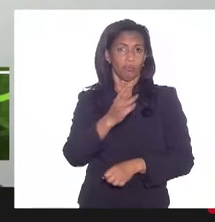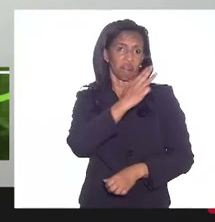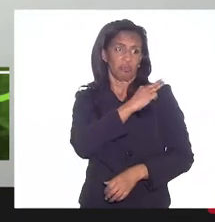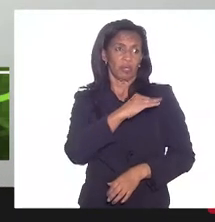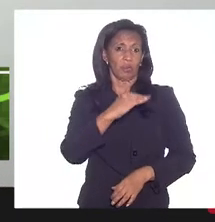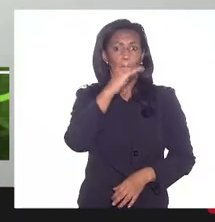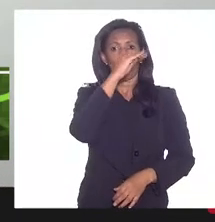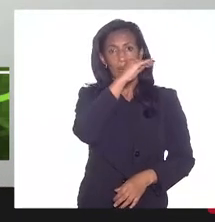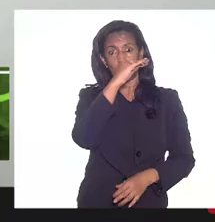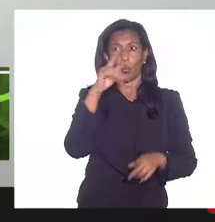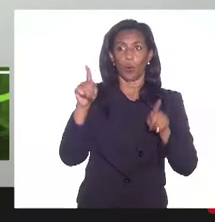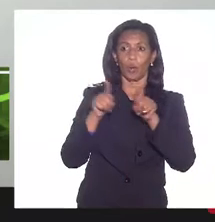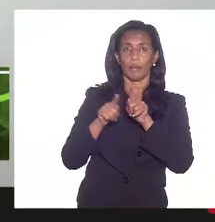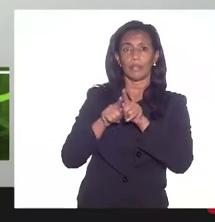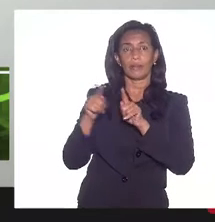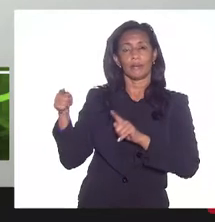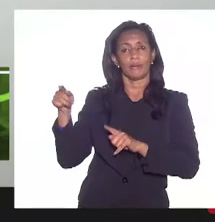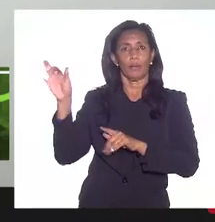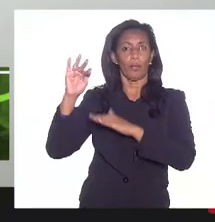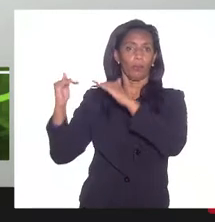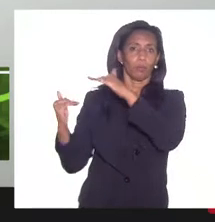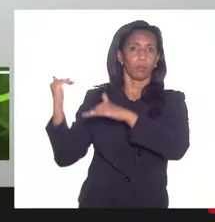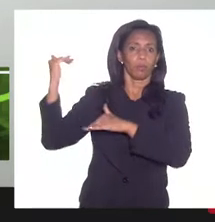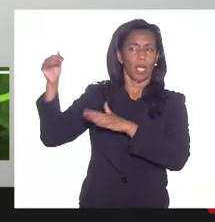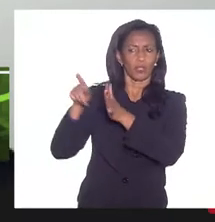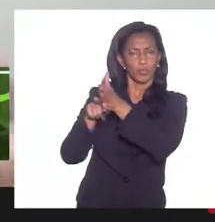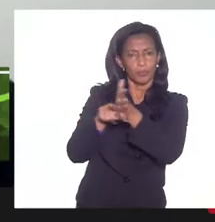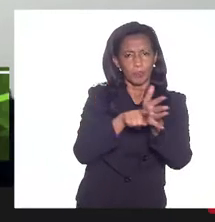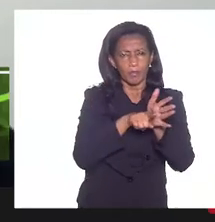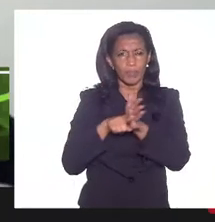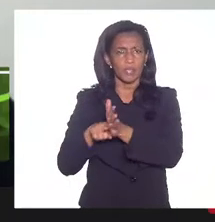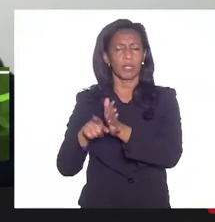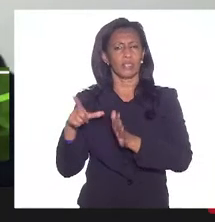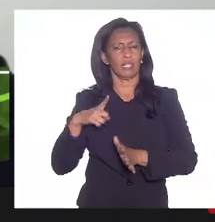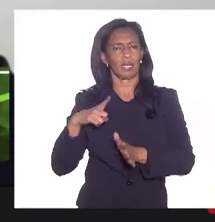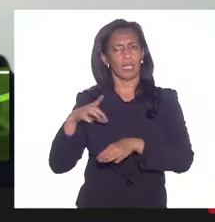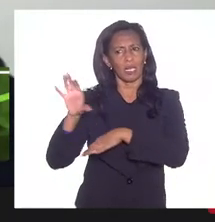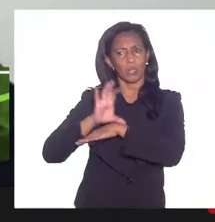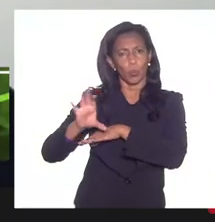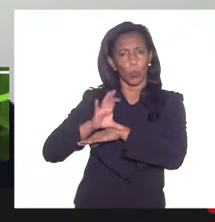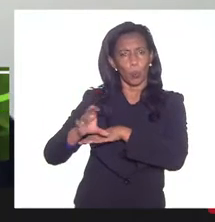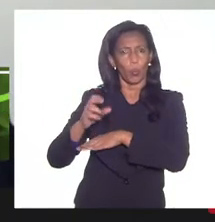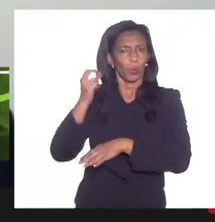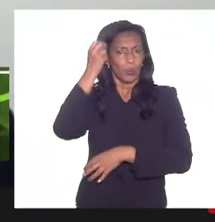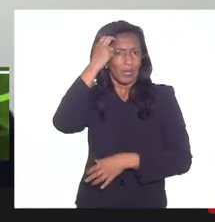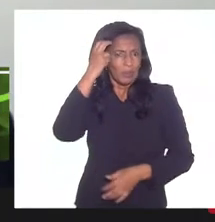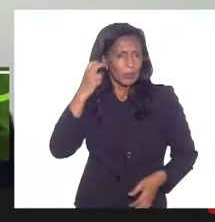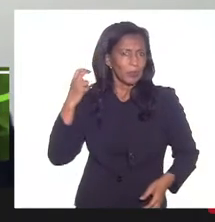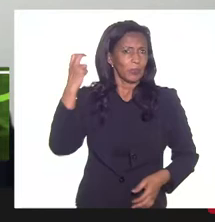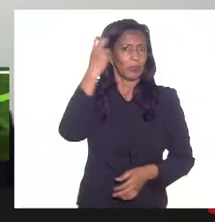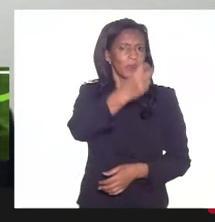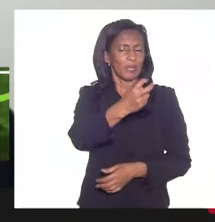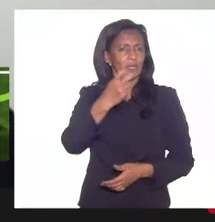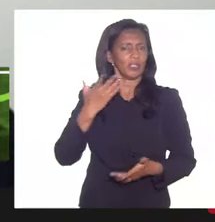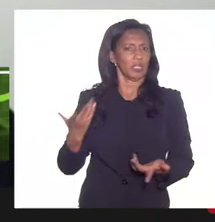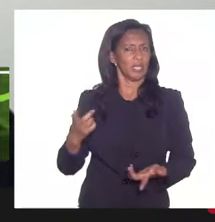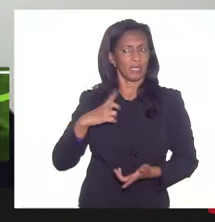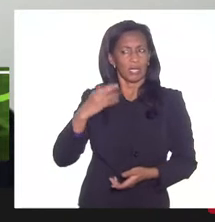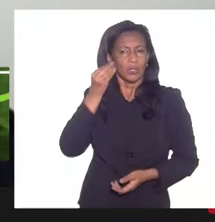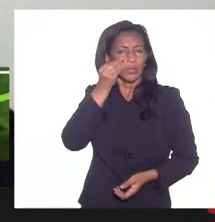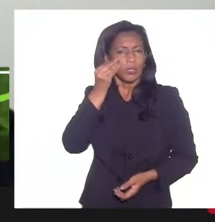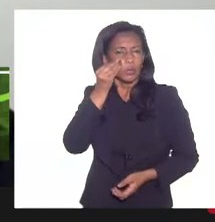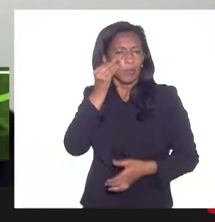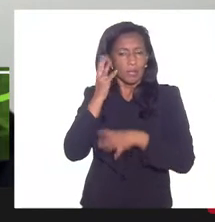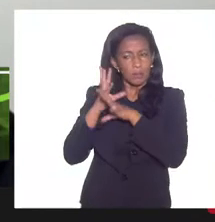de pesquisa, que desenvolvem projetos extensionistas, enfim, que têm expertise, têm inteligência instalada, têm experiência